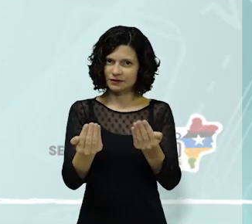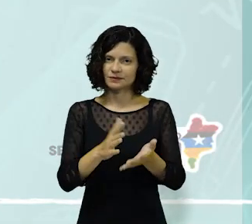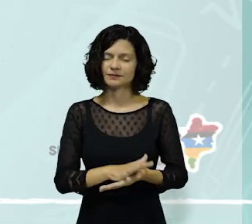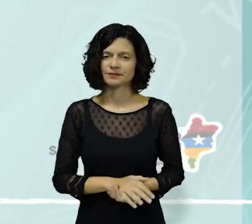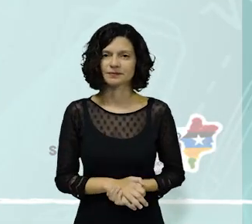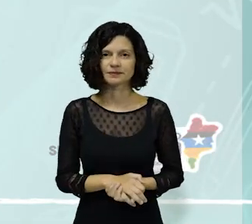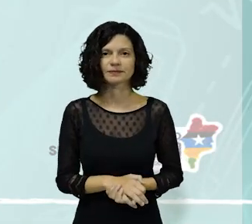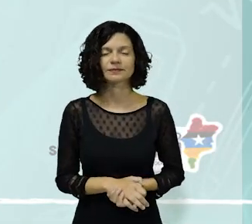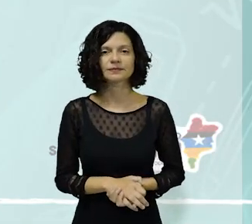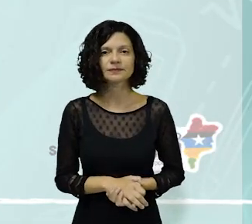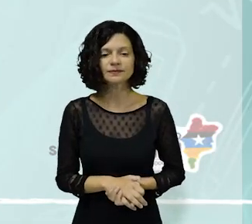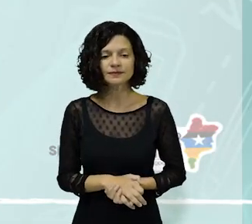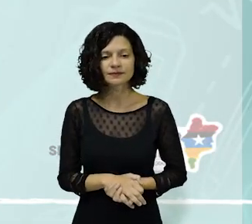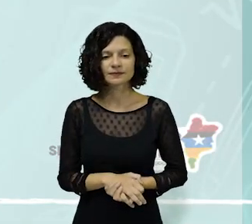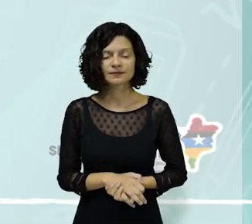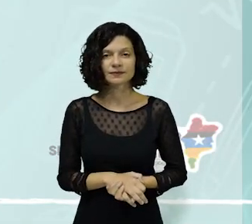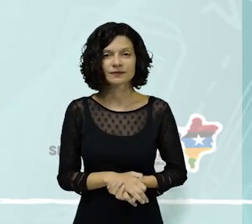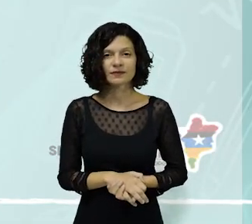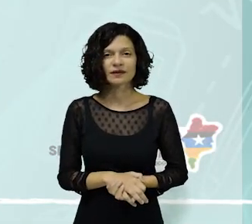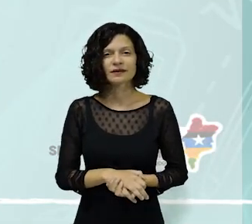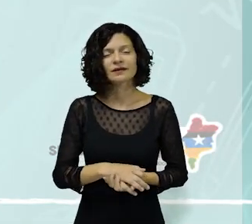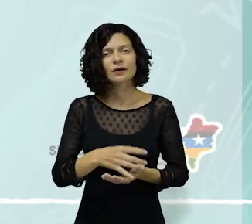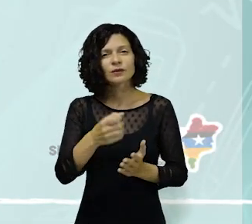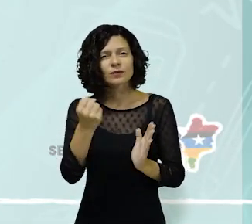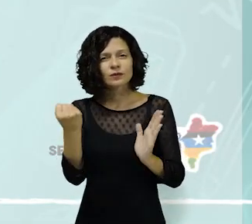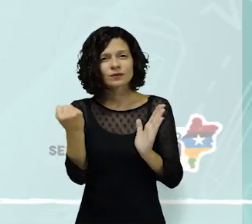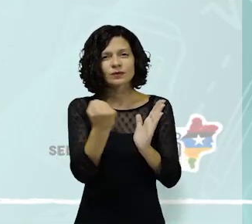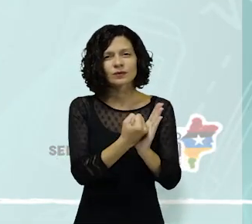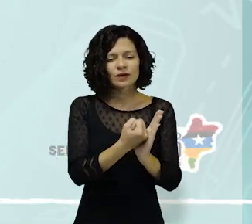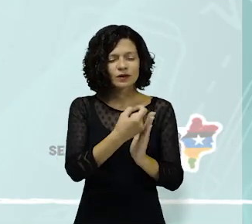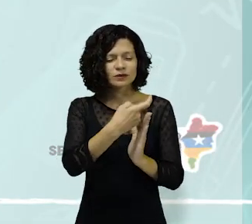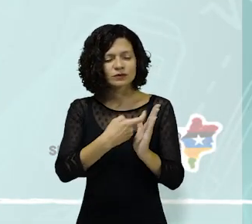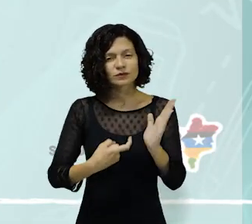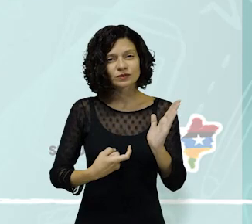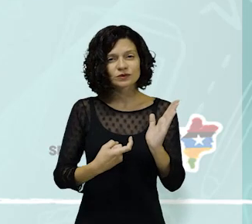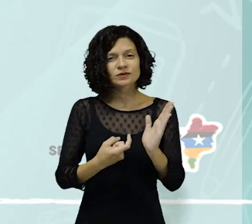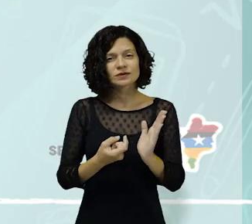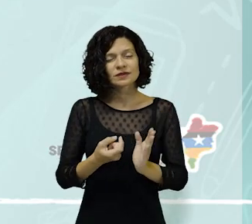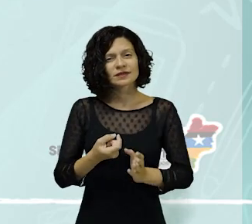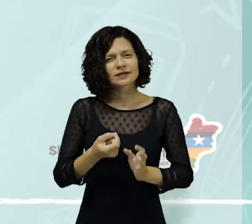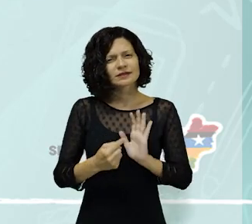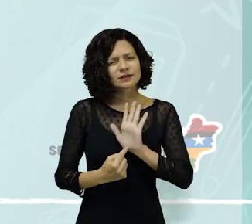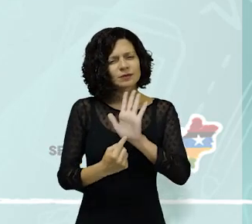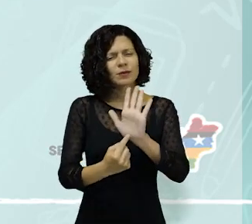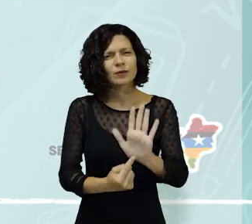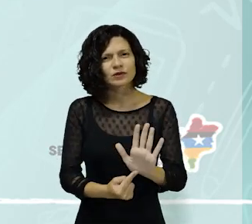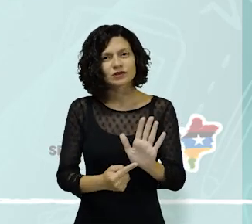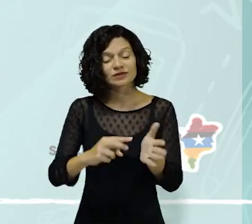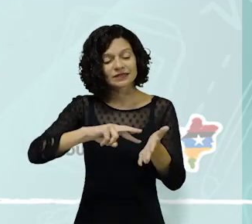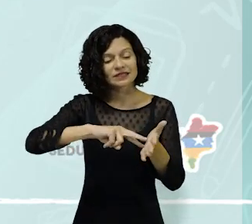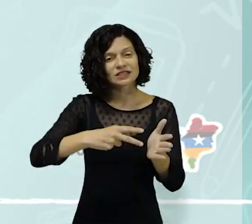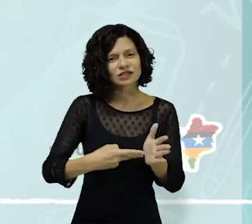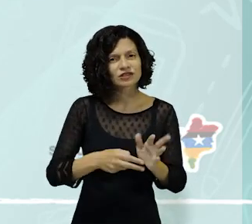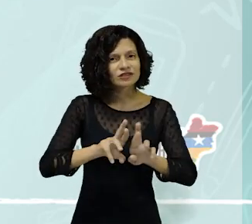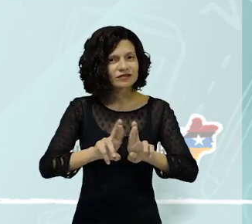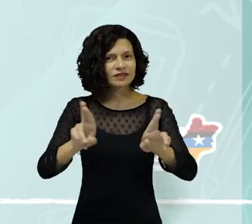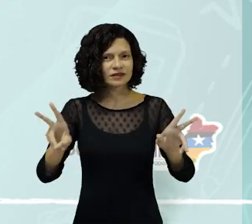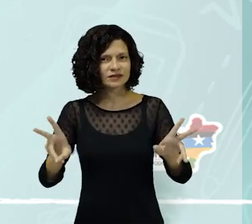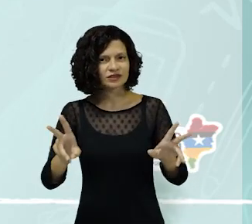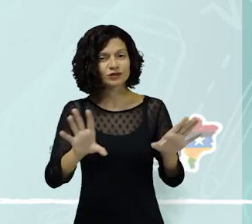The discourse markers express different meanings. Então, eles expressam sentidos diferentes, contextos